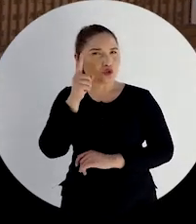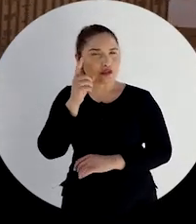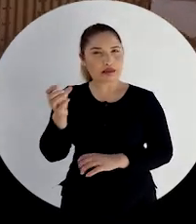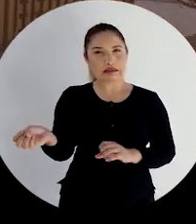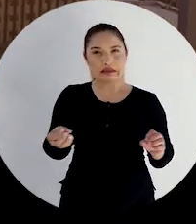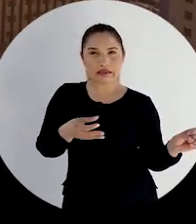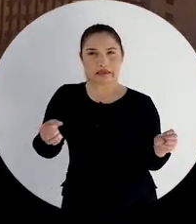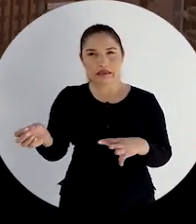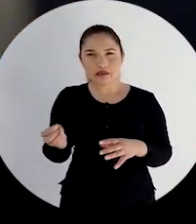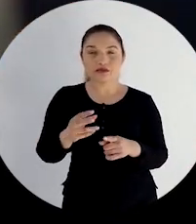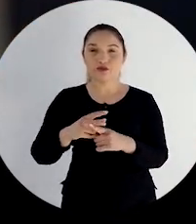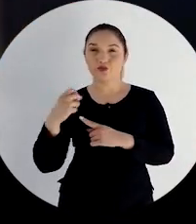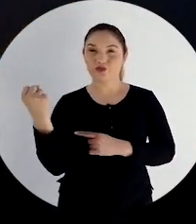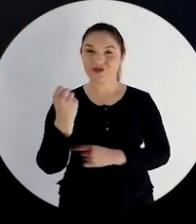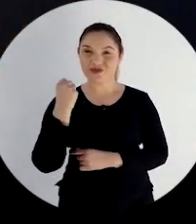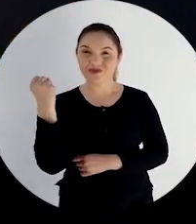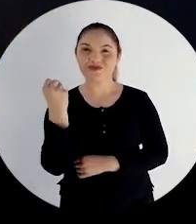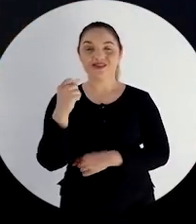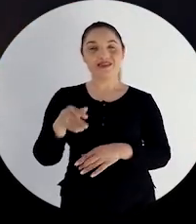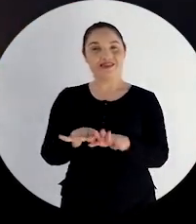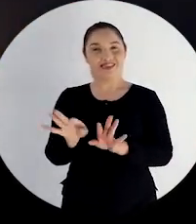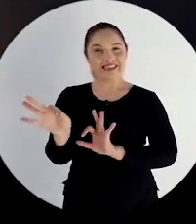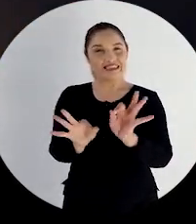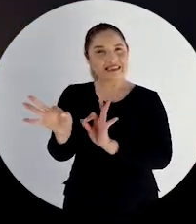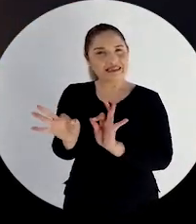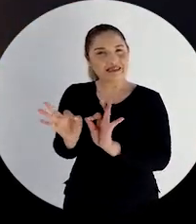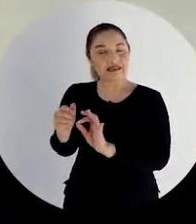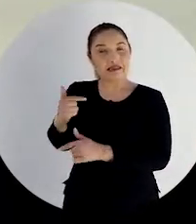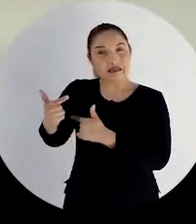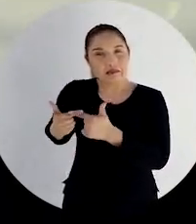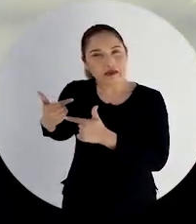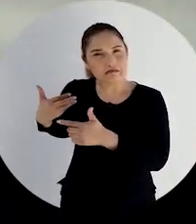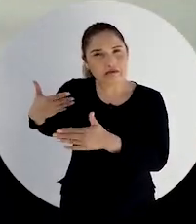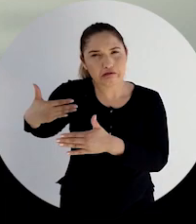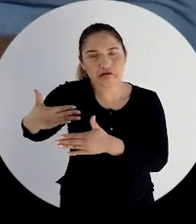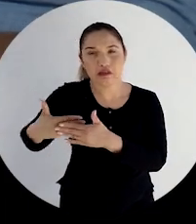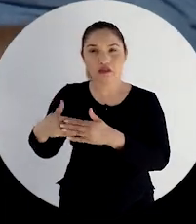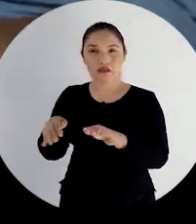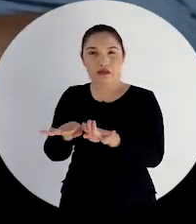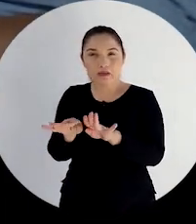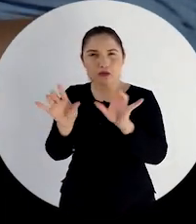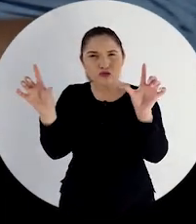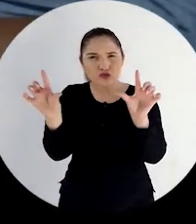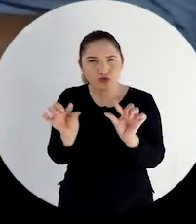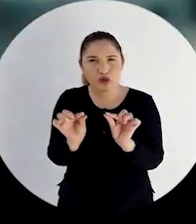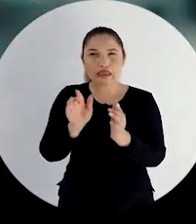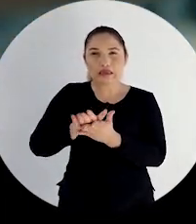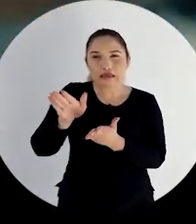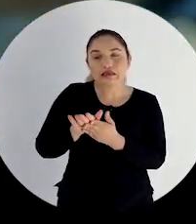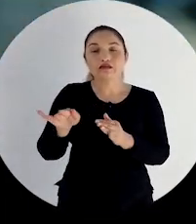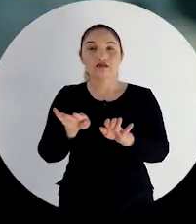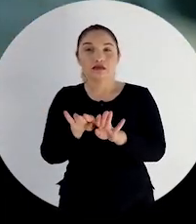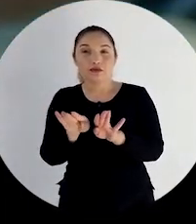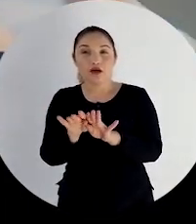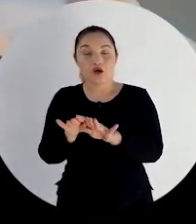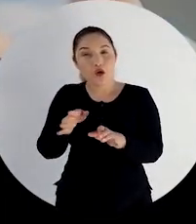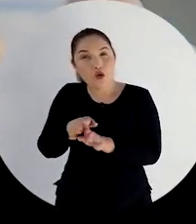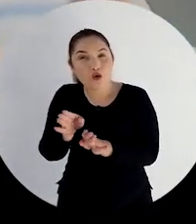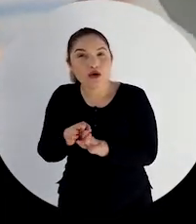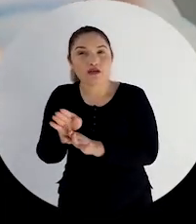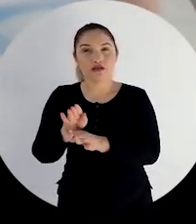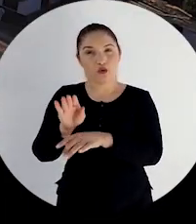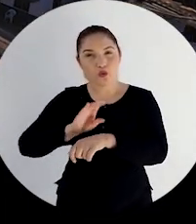cada dia novas conquistas, fruto de muito planejamento e trabalho. Reduzimos os custos e investimos na capacitação e orientação